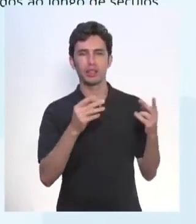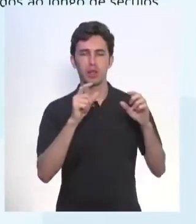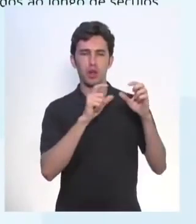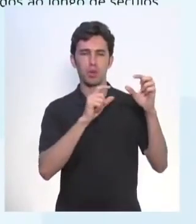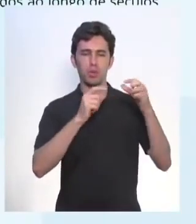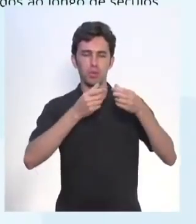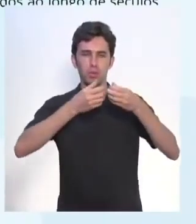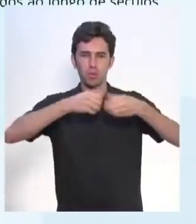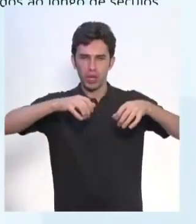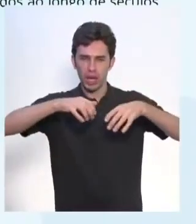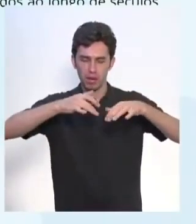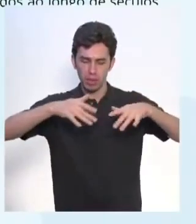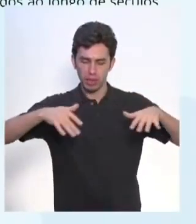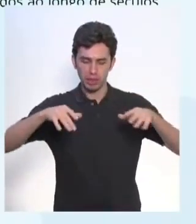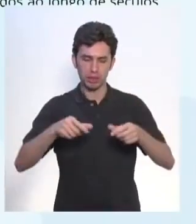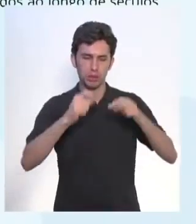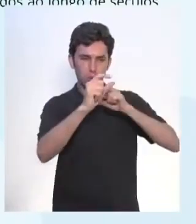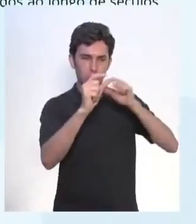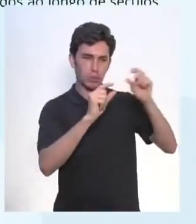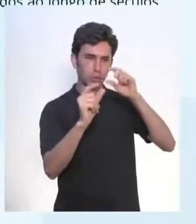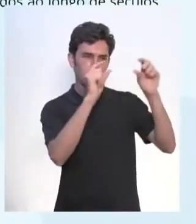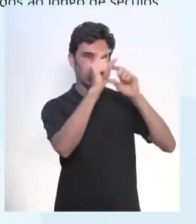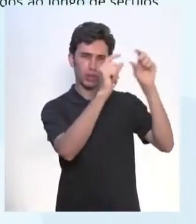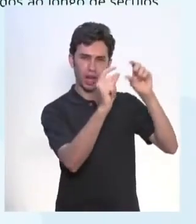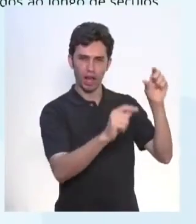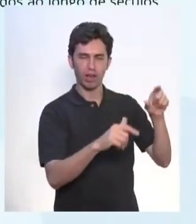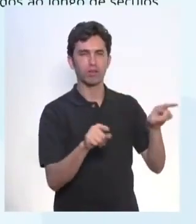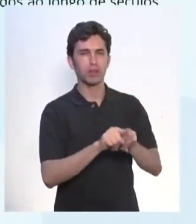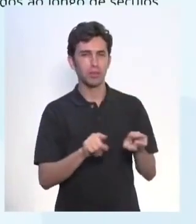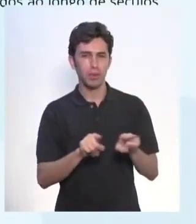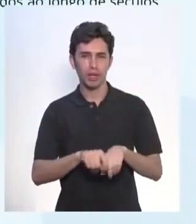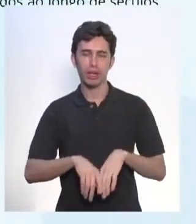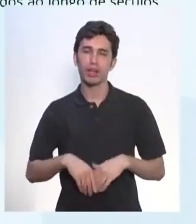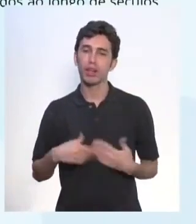né, em paredes, tá? Ok? Como vocês podem